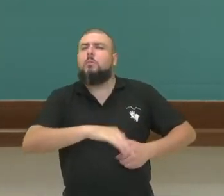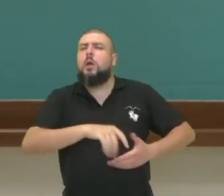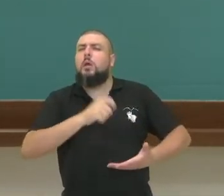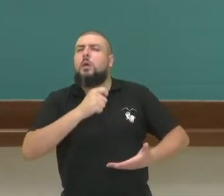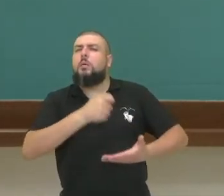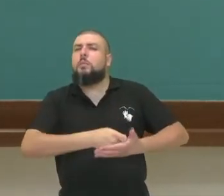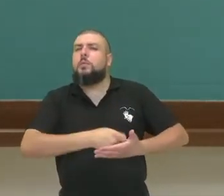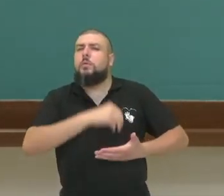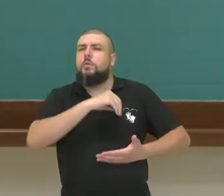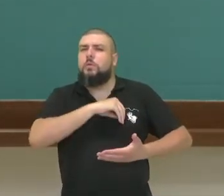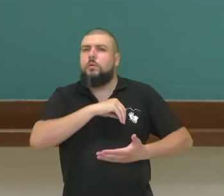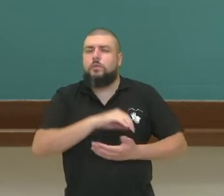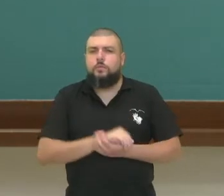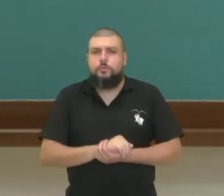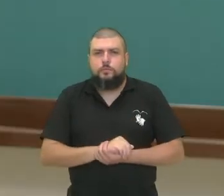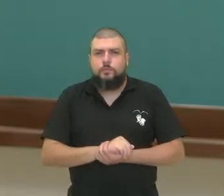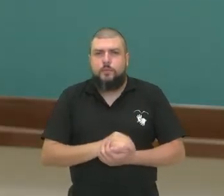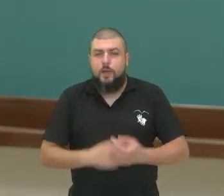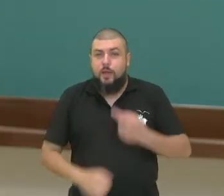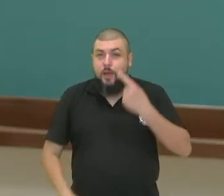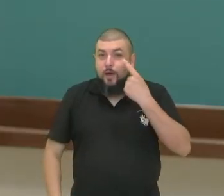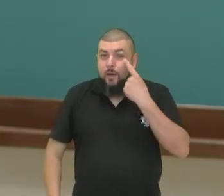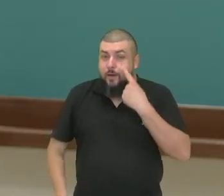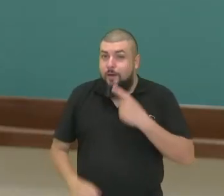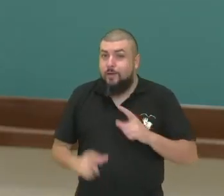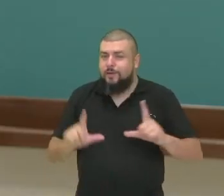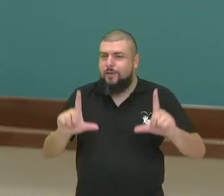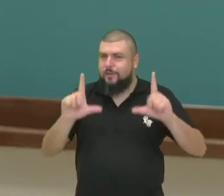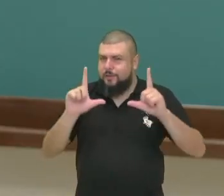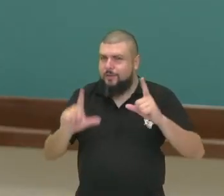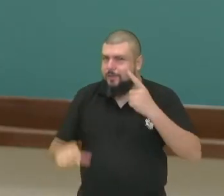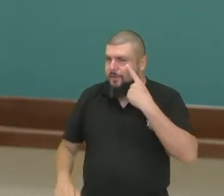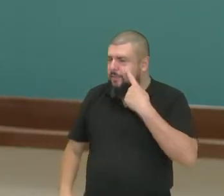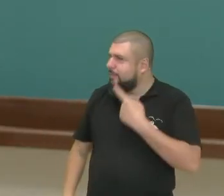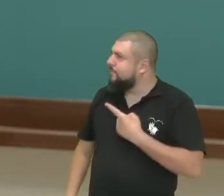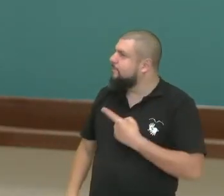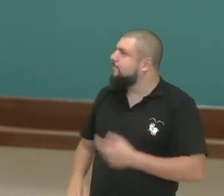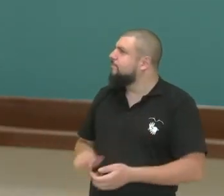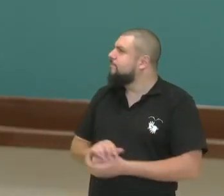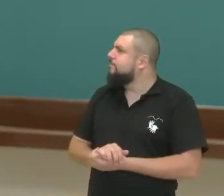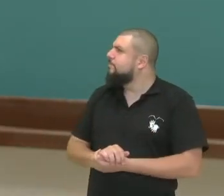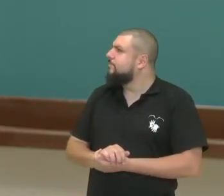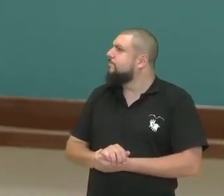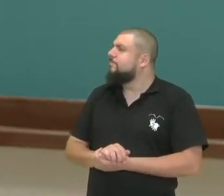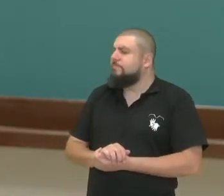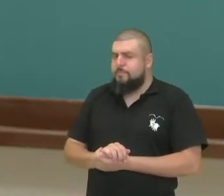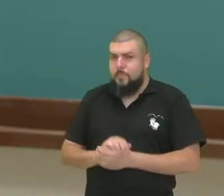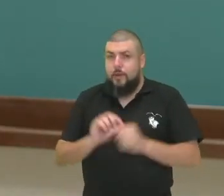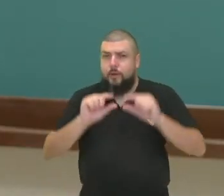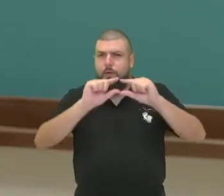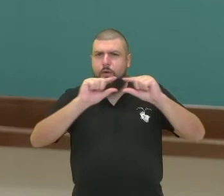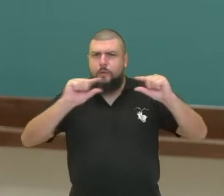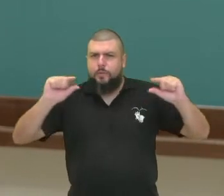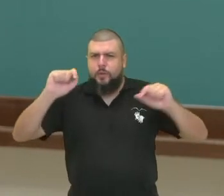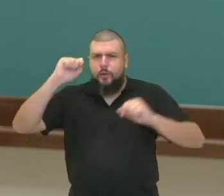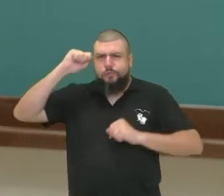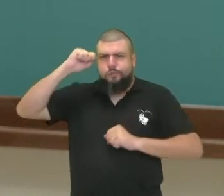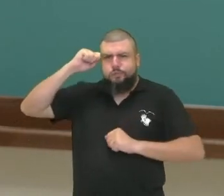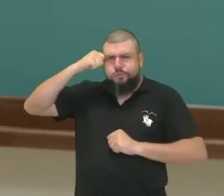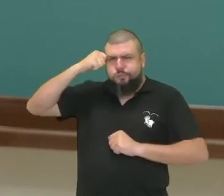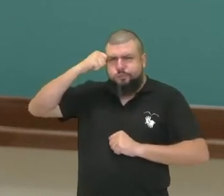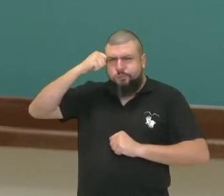refletir, nunca fomos tão felizes. Essa era uma frase apresentada como slogan oficial da TV nos anos